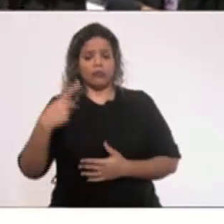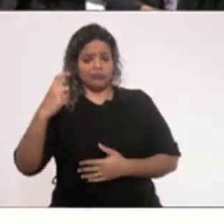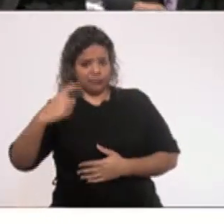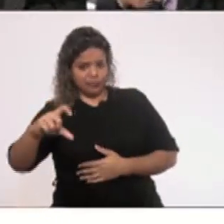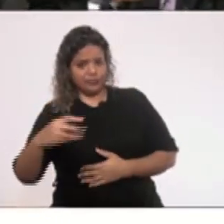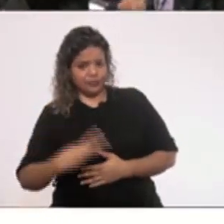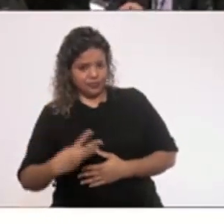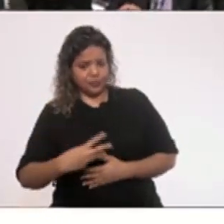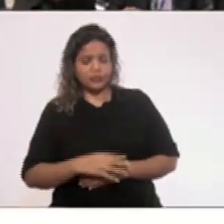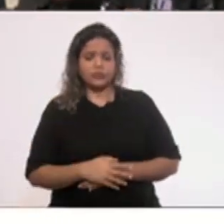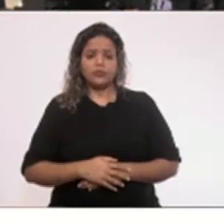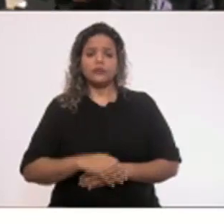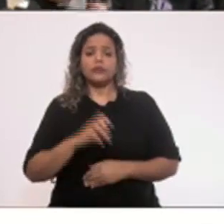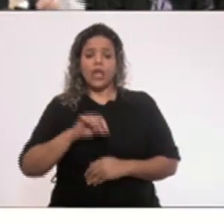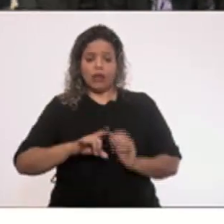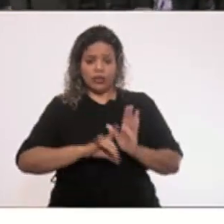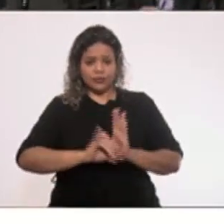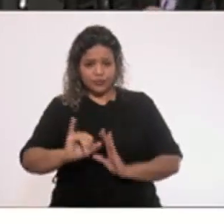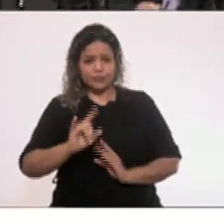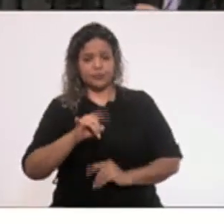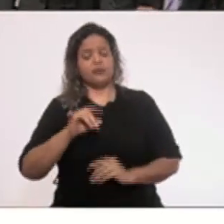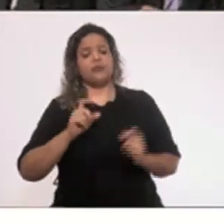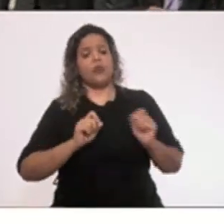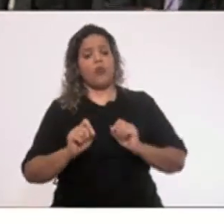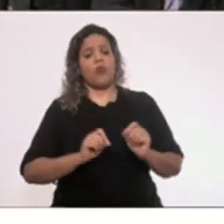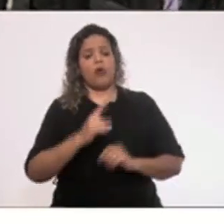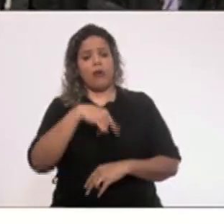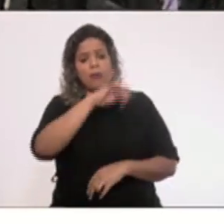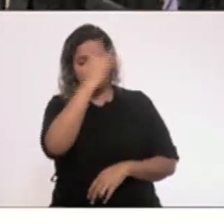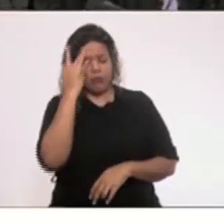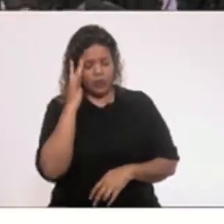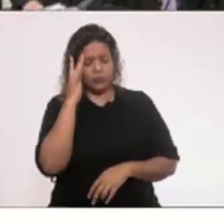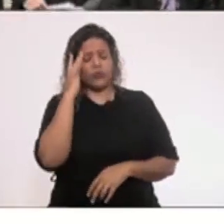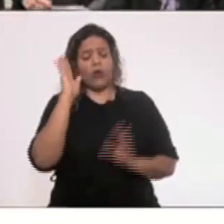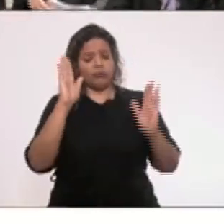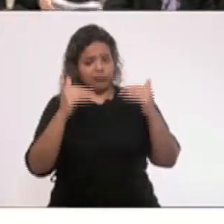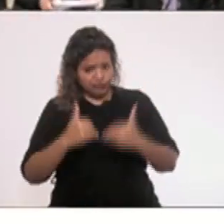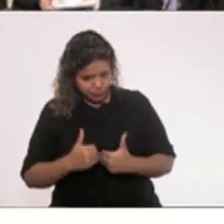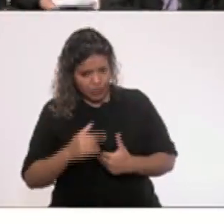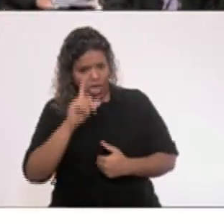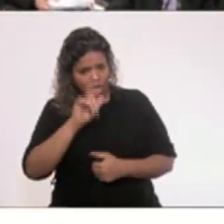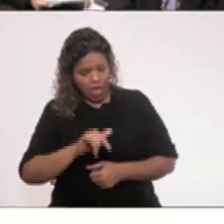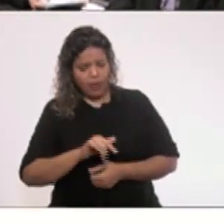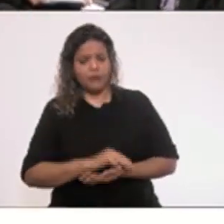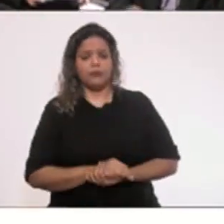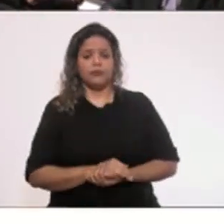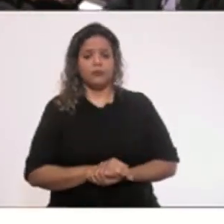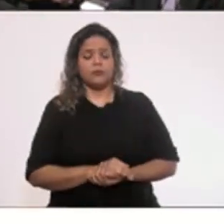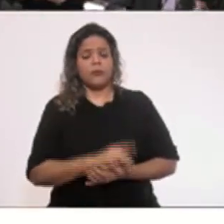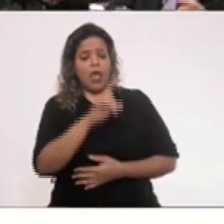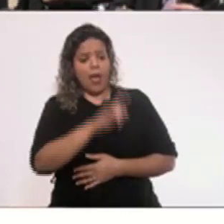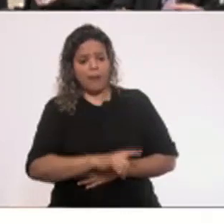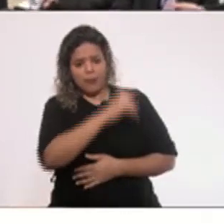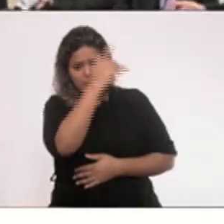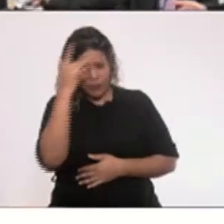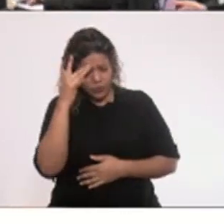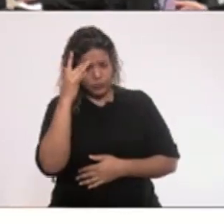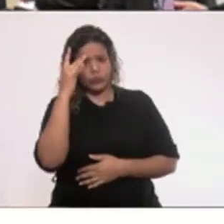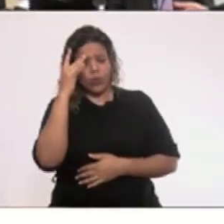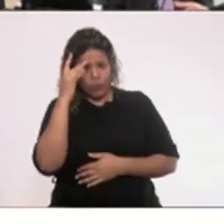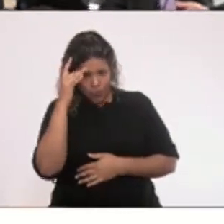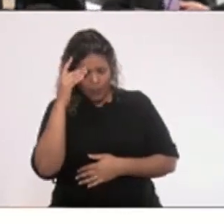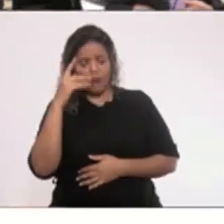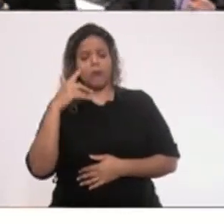3º. Para fins dessa lei, será considerada pessoa com transtorno de espectro autista aquela que for portadora de